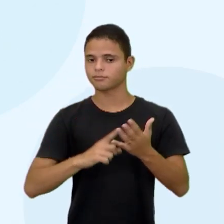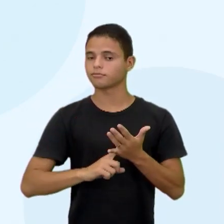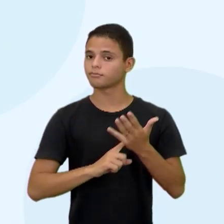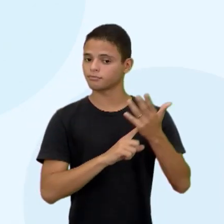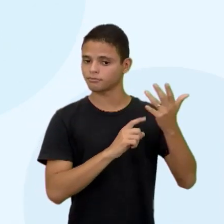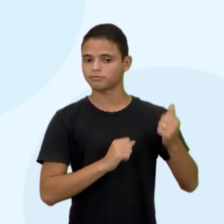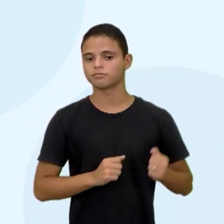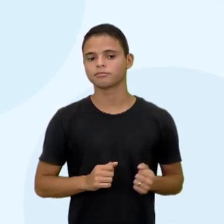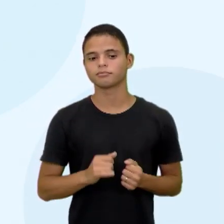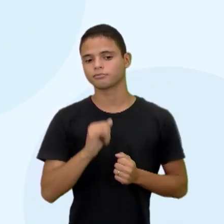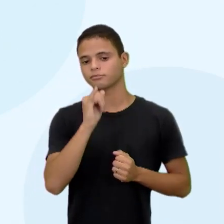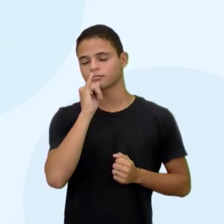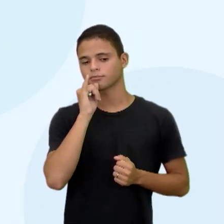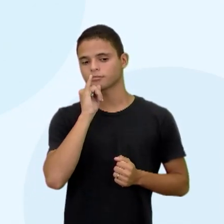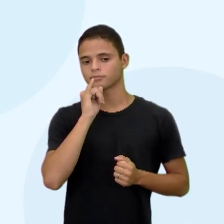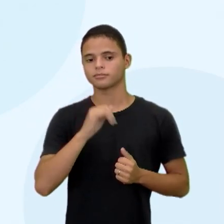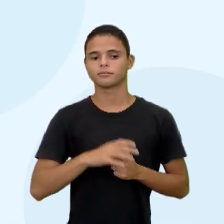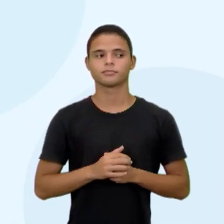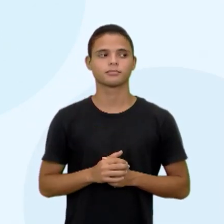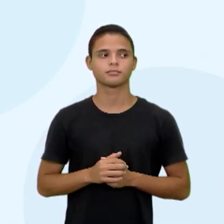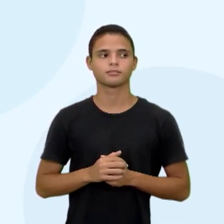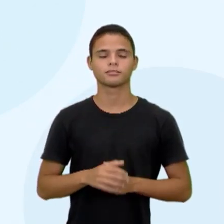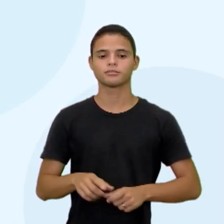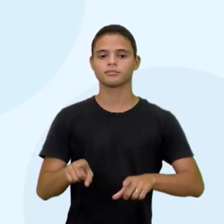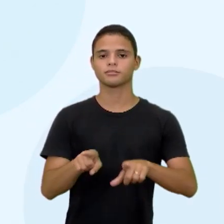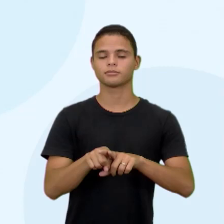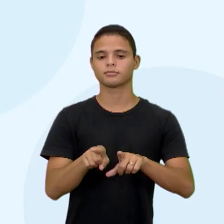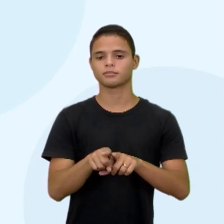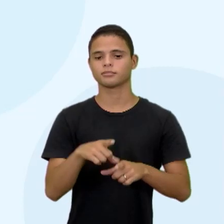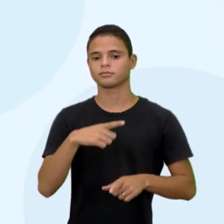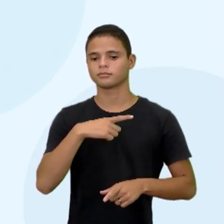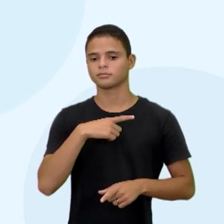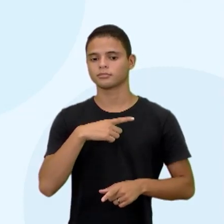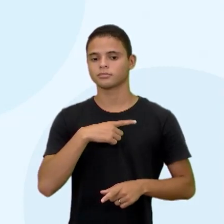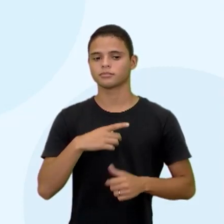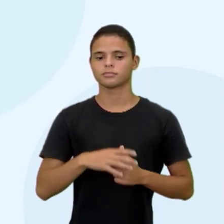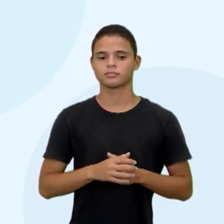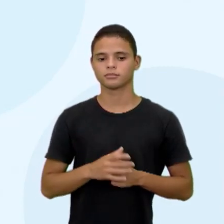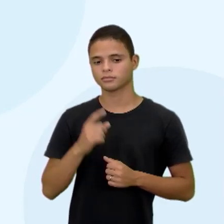modernidade. São palavras que a gente pode interpretar depois aí, o dinamismo, a inovação e a modernidade, né?